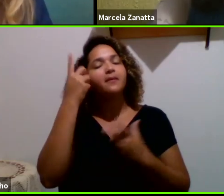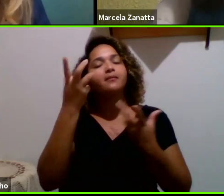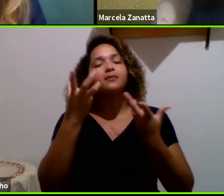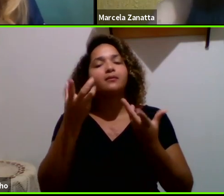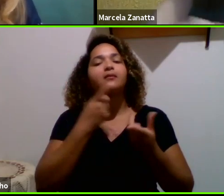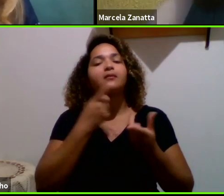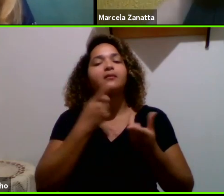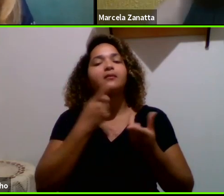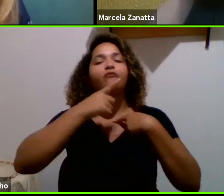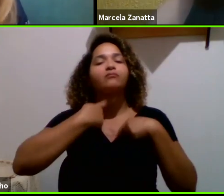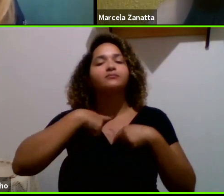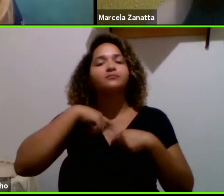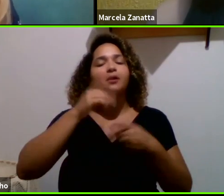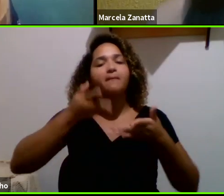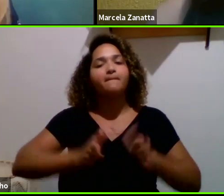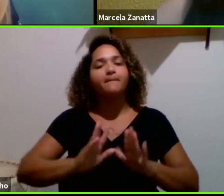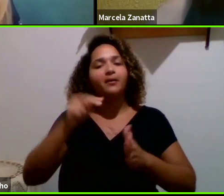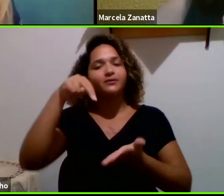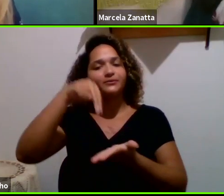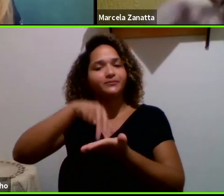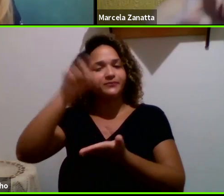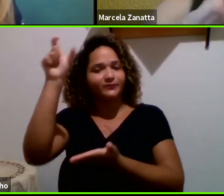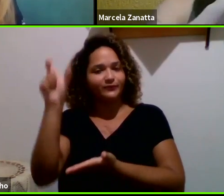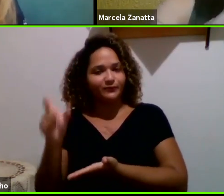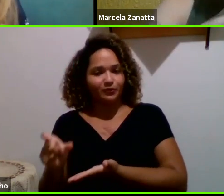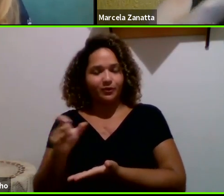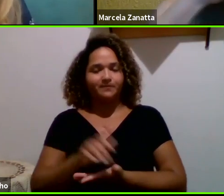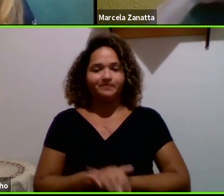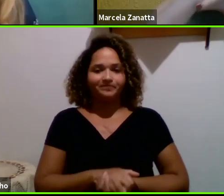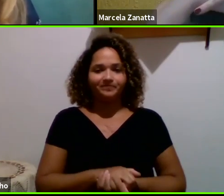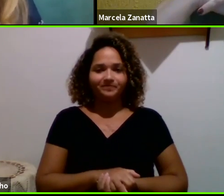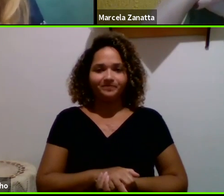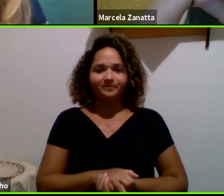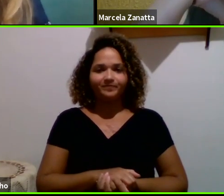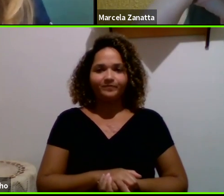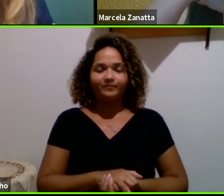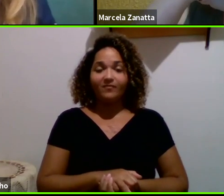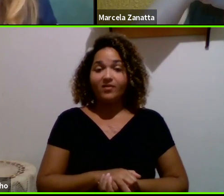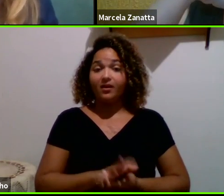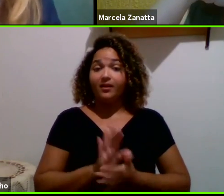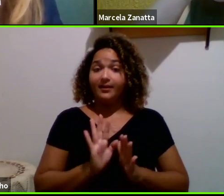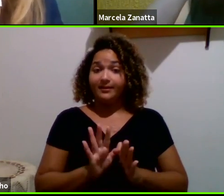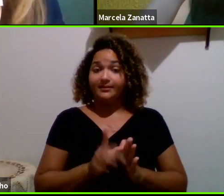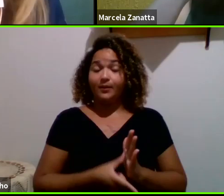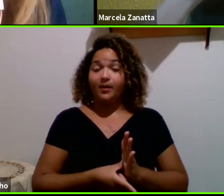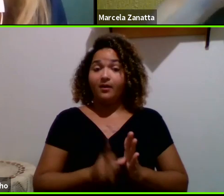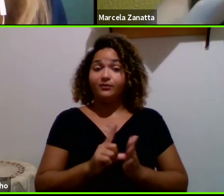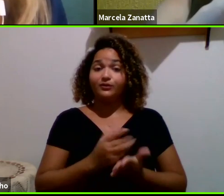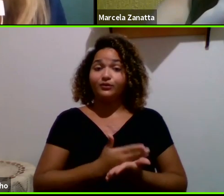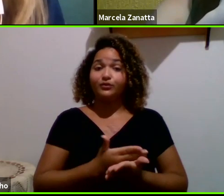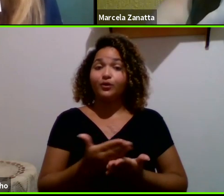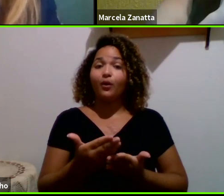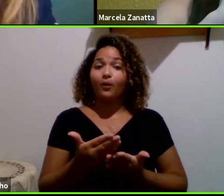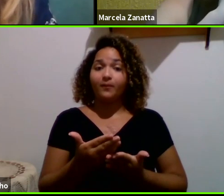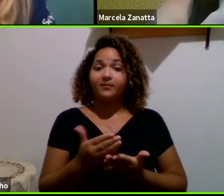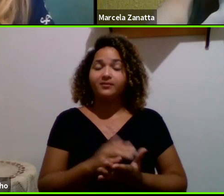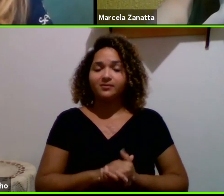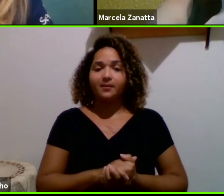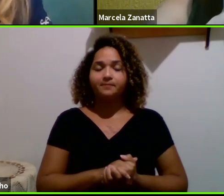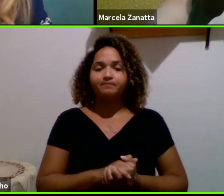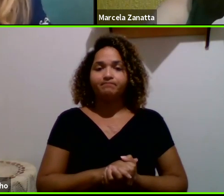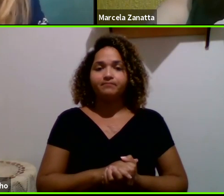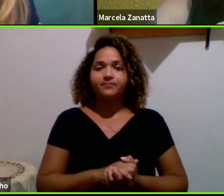na posição vertical. Antes de iniciarmos as discussões, eu gostaria de sensibilizá-los